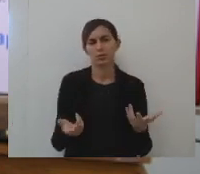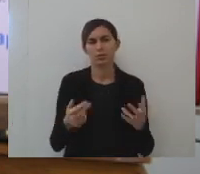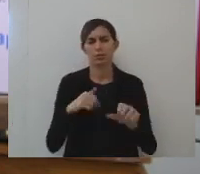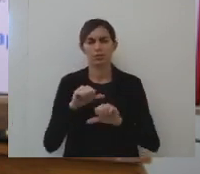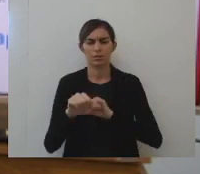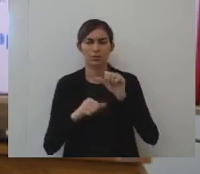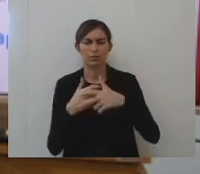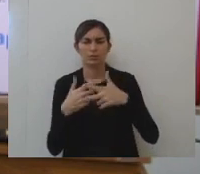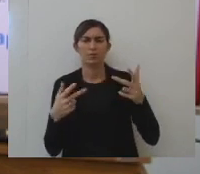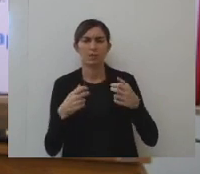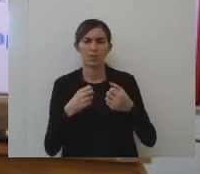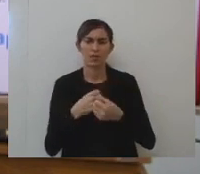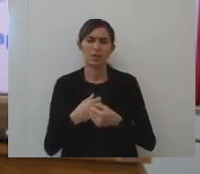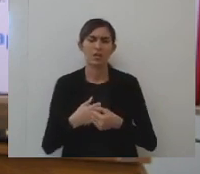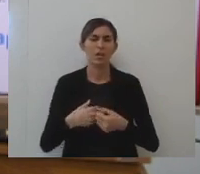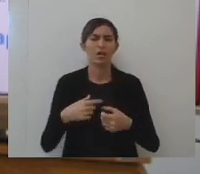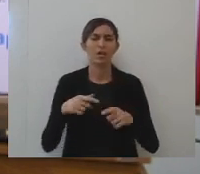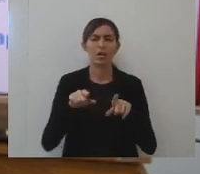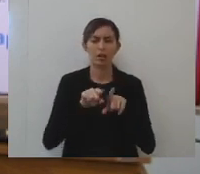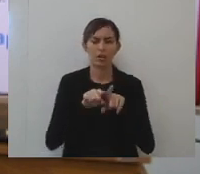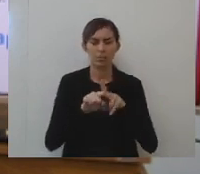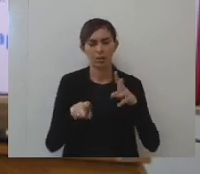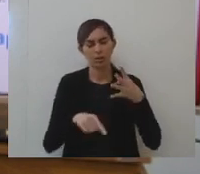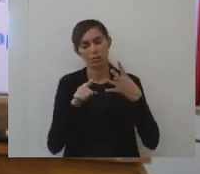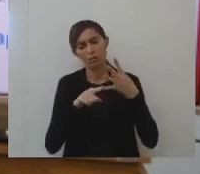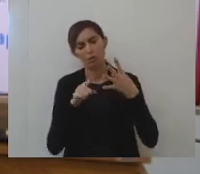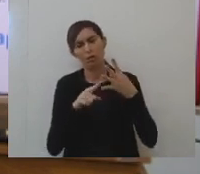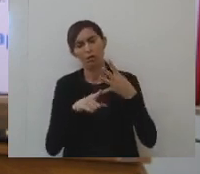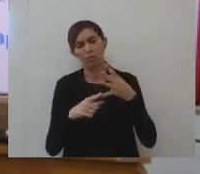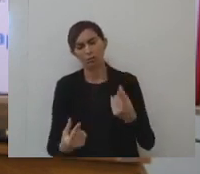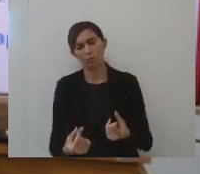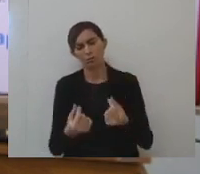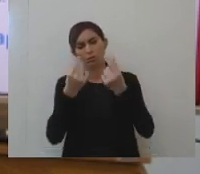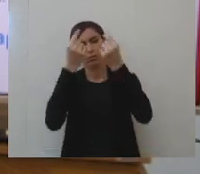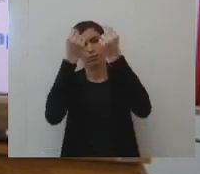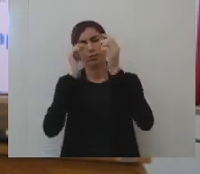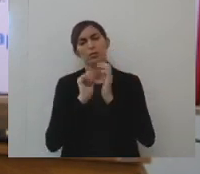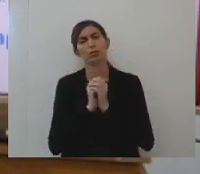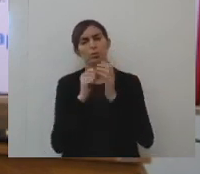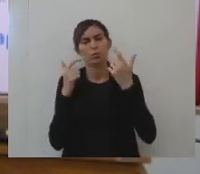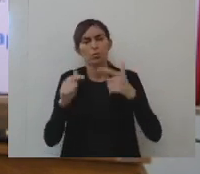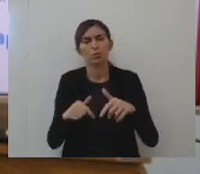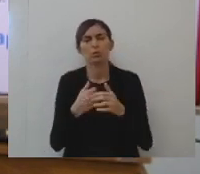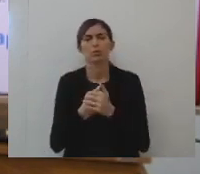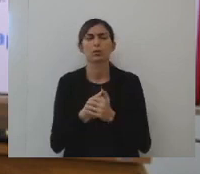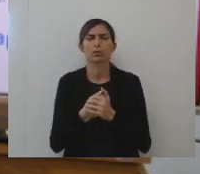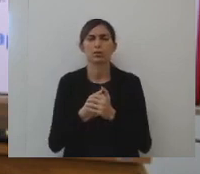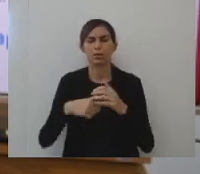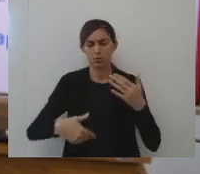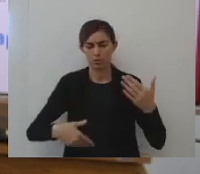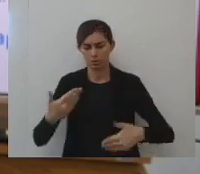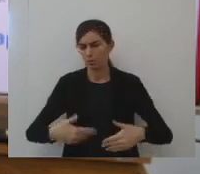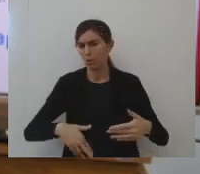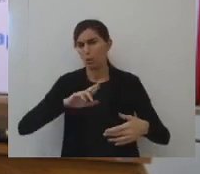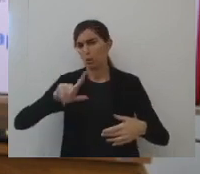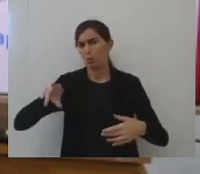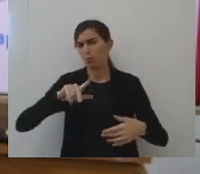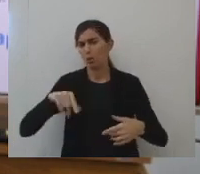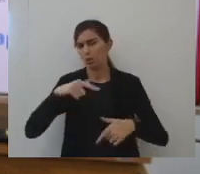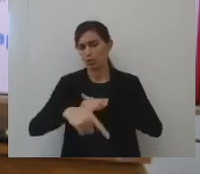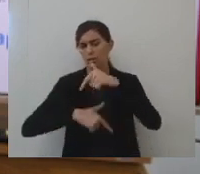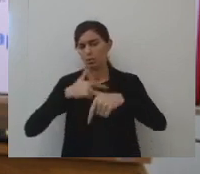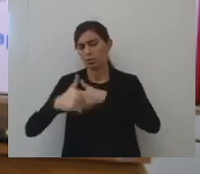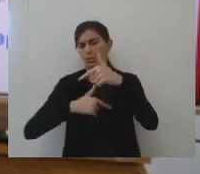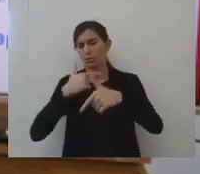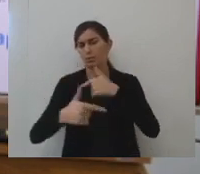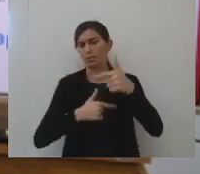certo? E aí, no quarto modo de produção, a gente tem o modo de produção capitalista, onde o servo não é mais o servo, ele é um